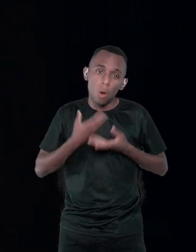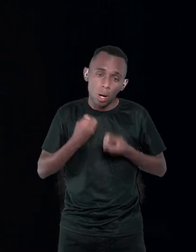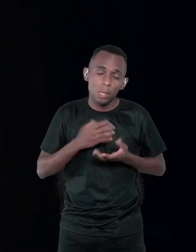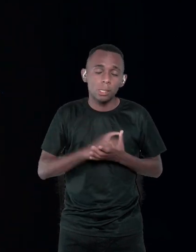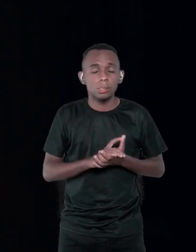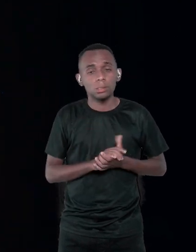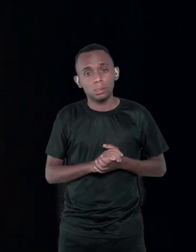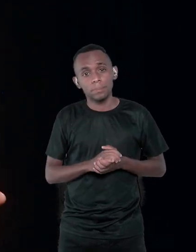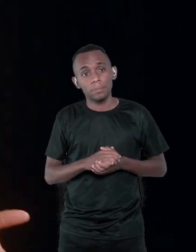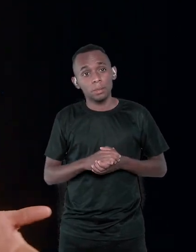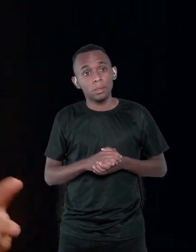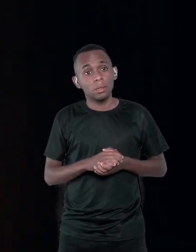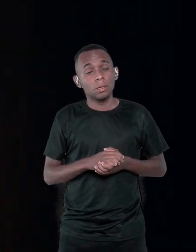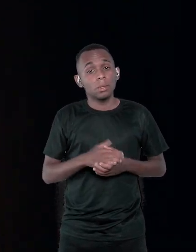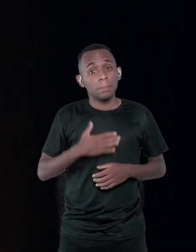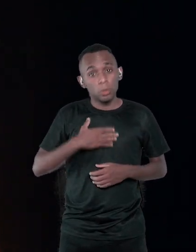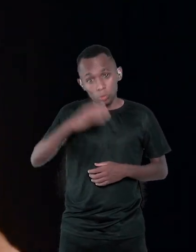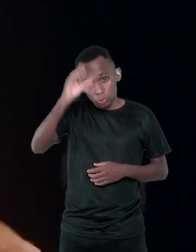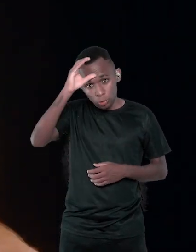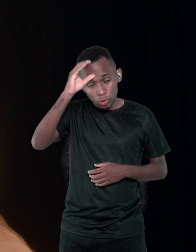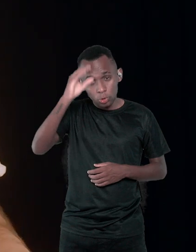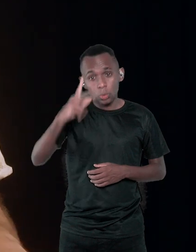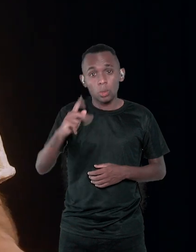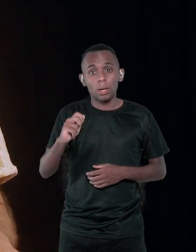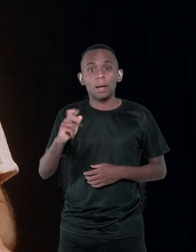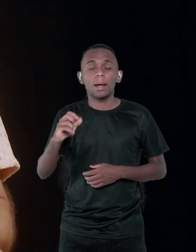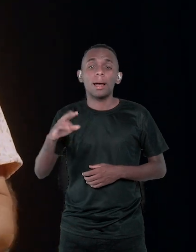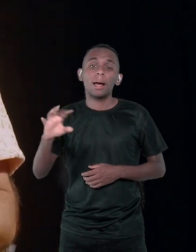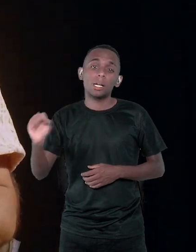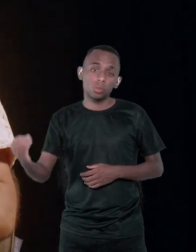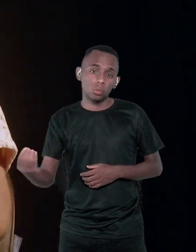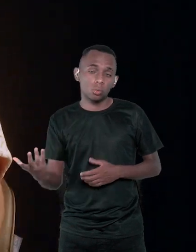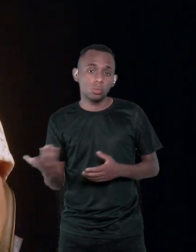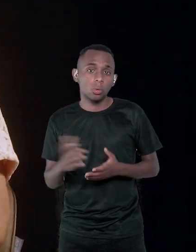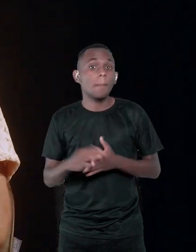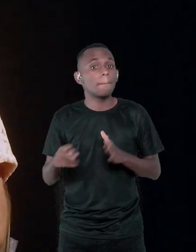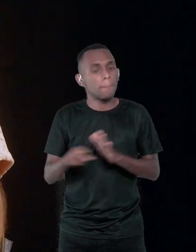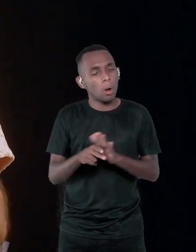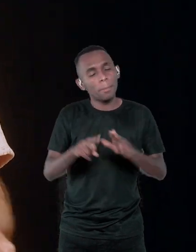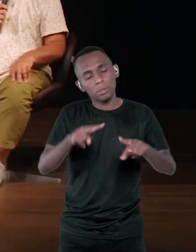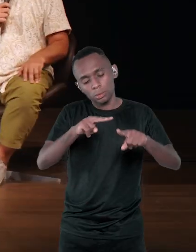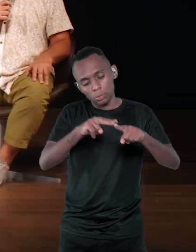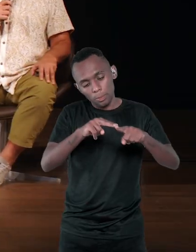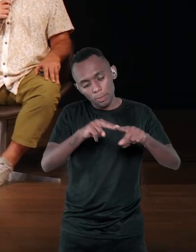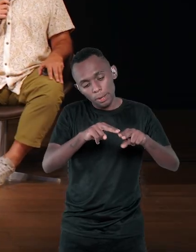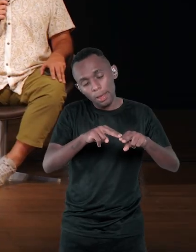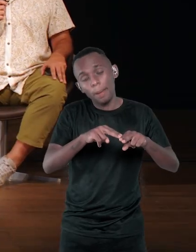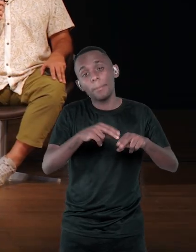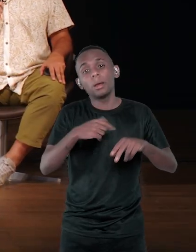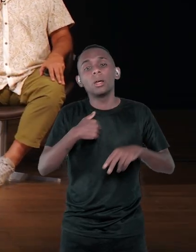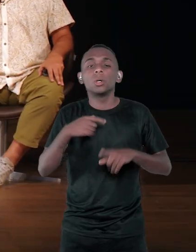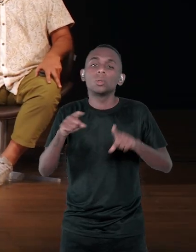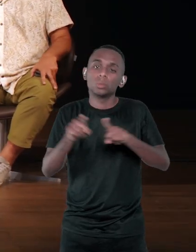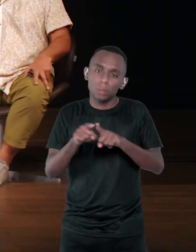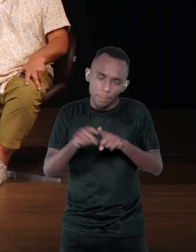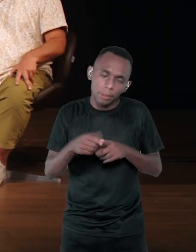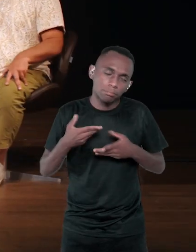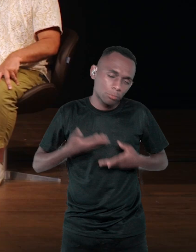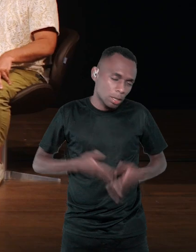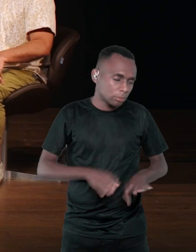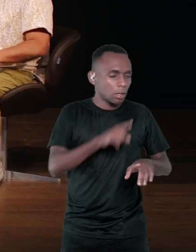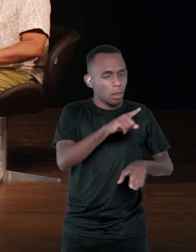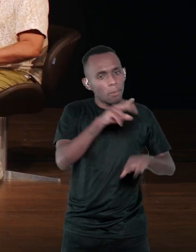minha mãe, de um poeta chamado Cacaso, que é mineiro também, de Uberaba, minha família. Eu também, inclusive, eu sou do Triângulo